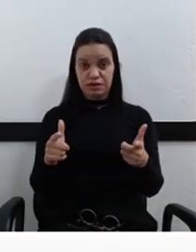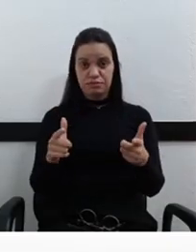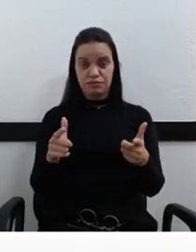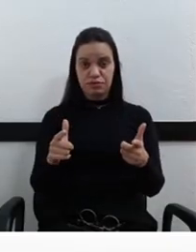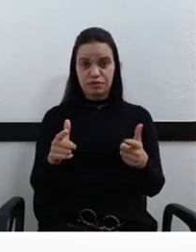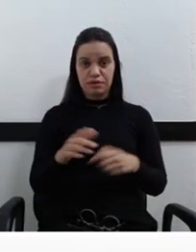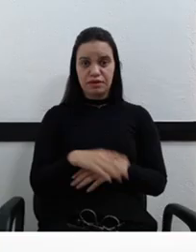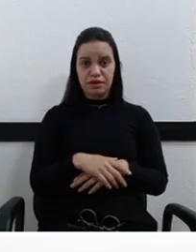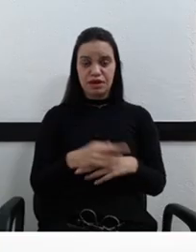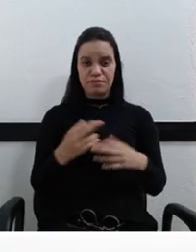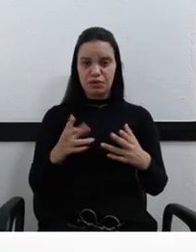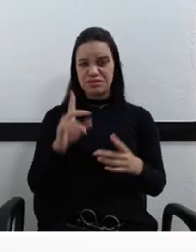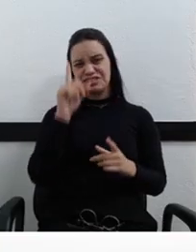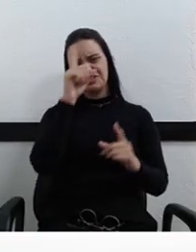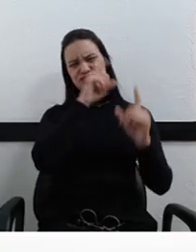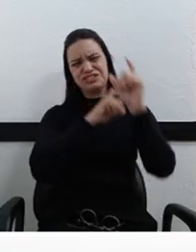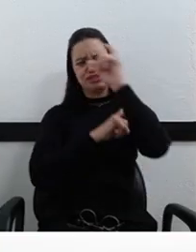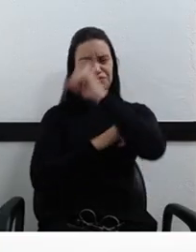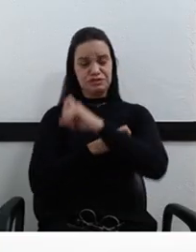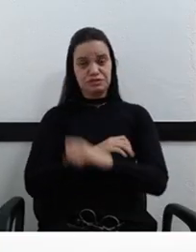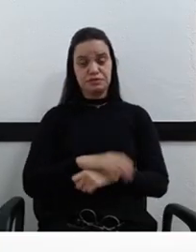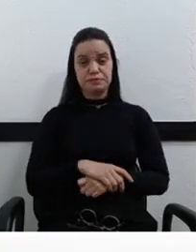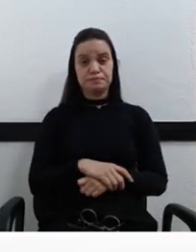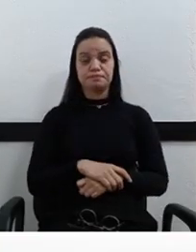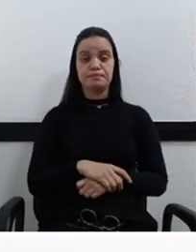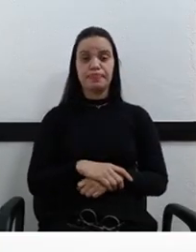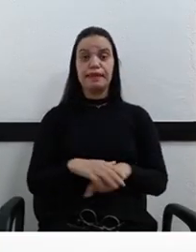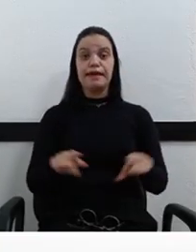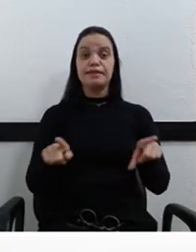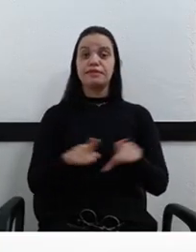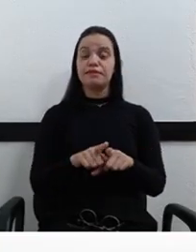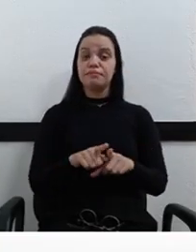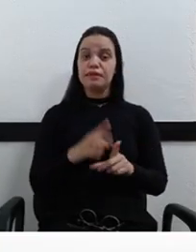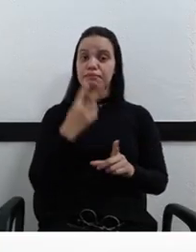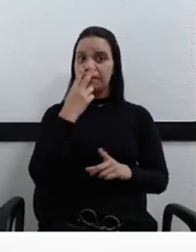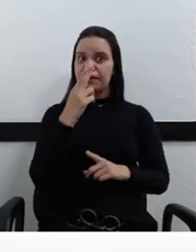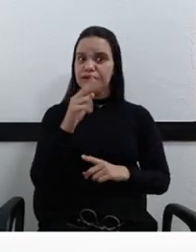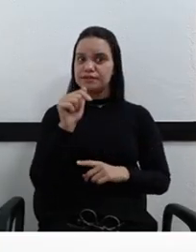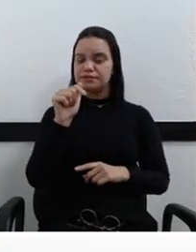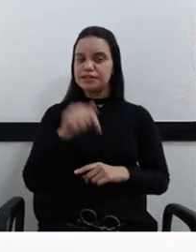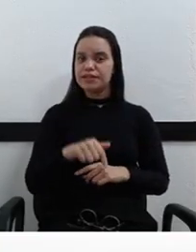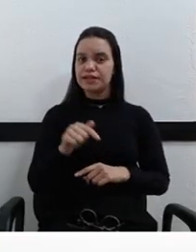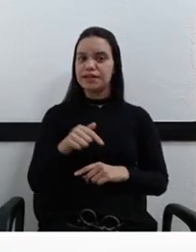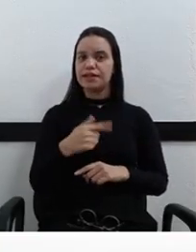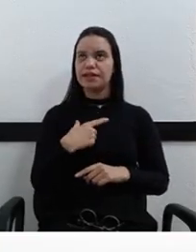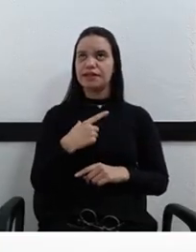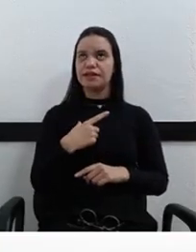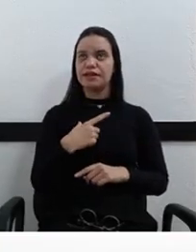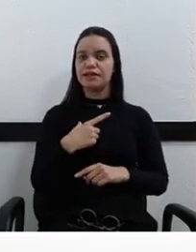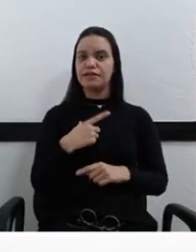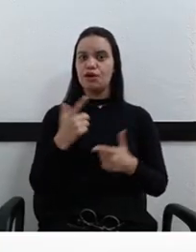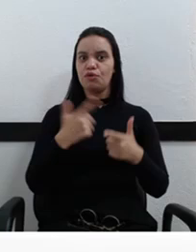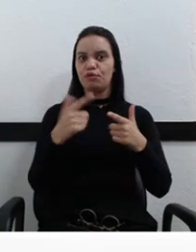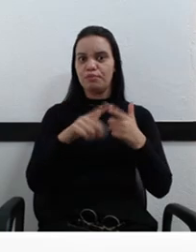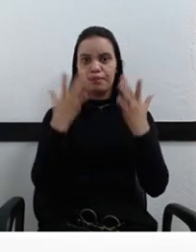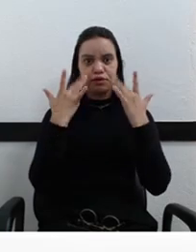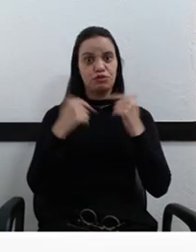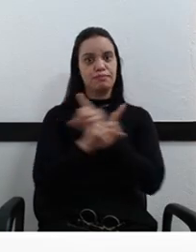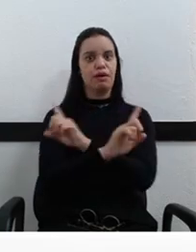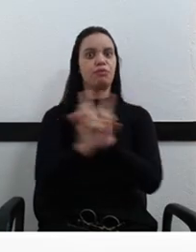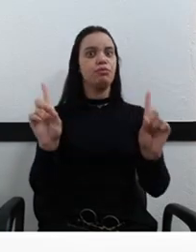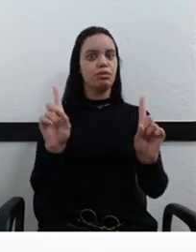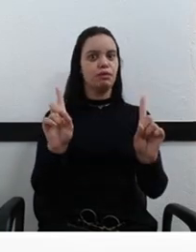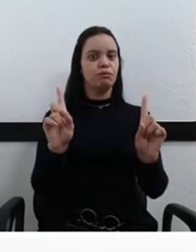exercício extremamente difícil. Também aqui, me parece claro que a gente não está deliberando em uma circunstância normal, em uma